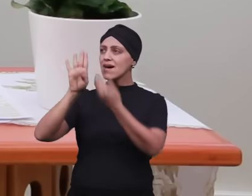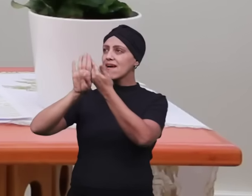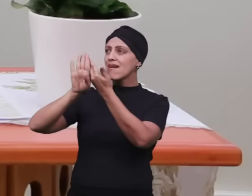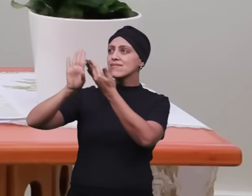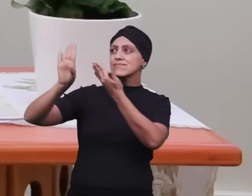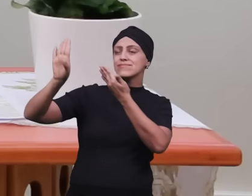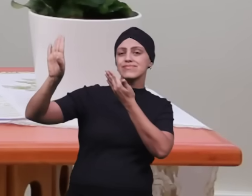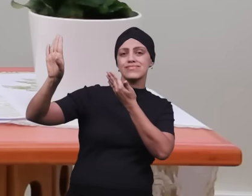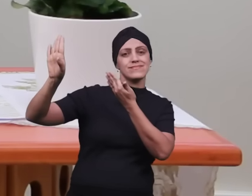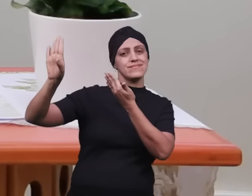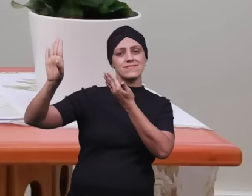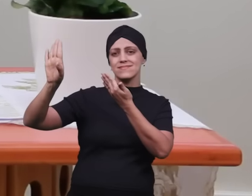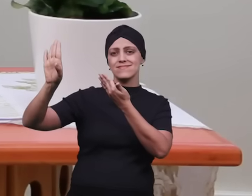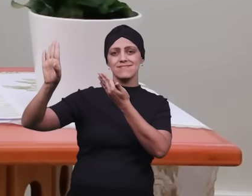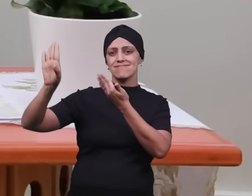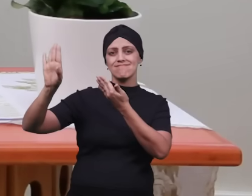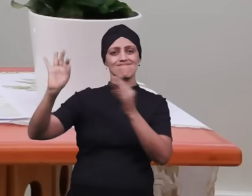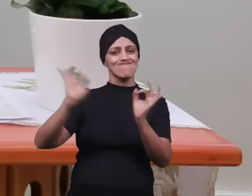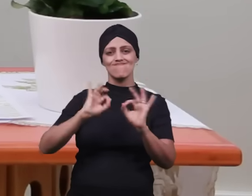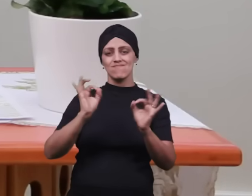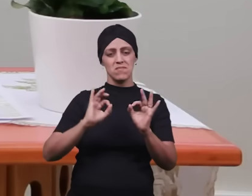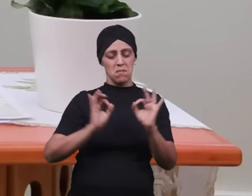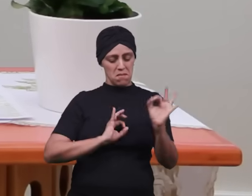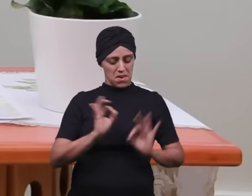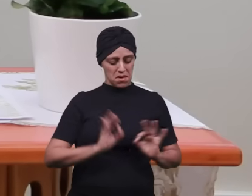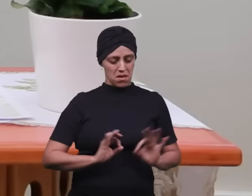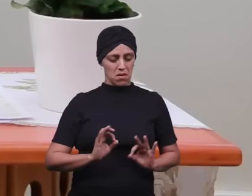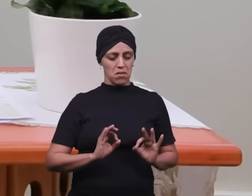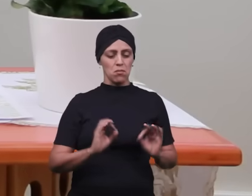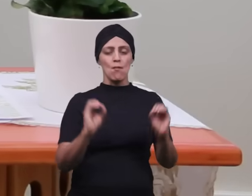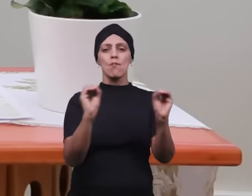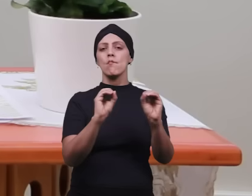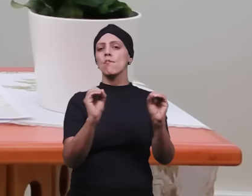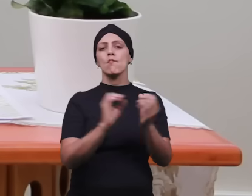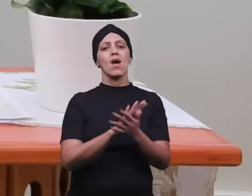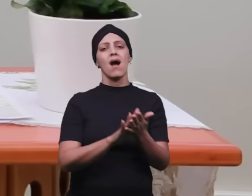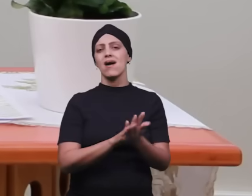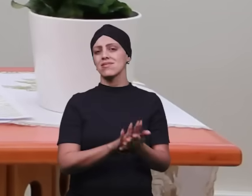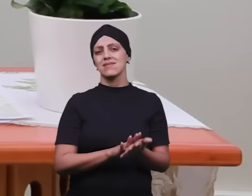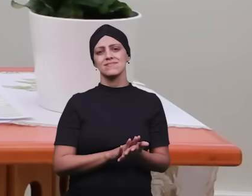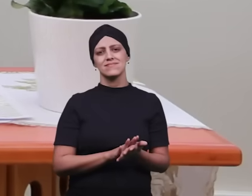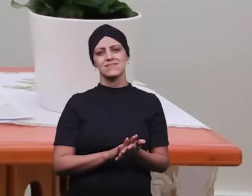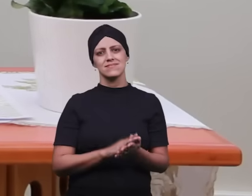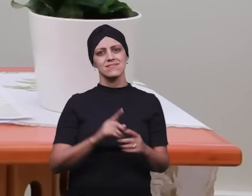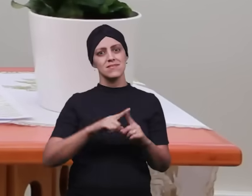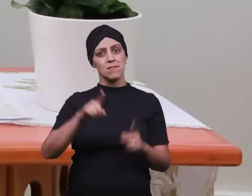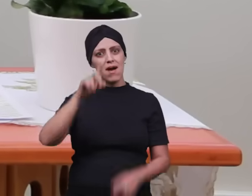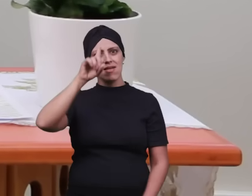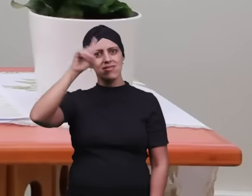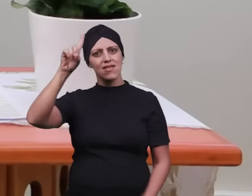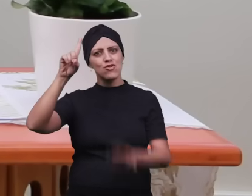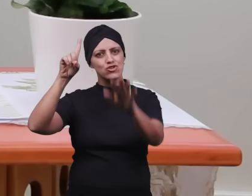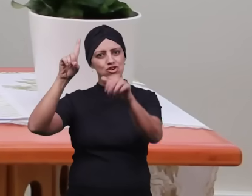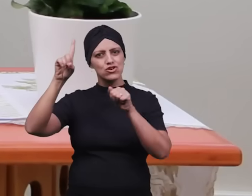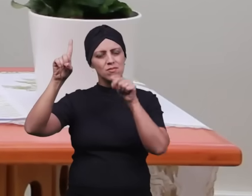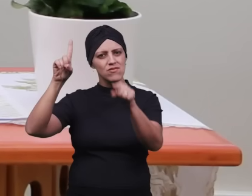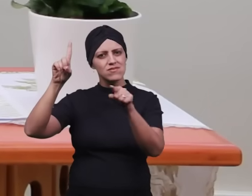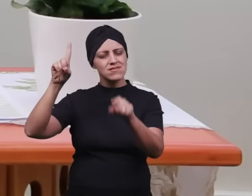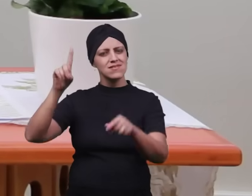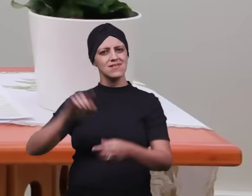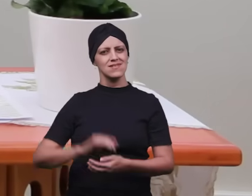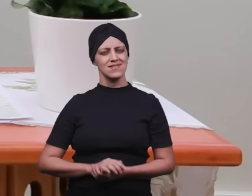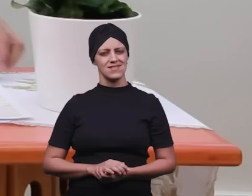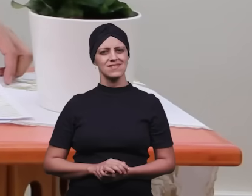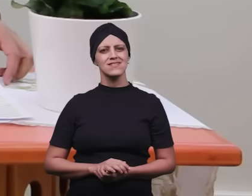Um evangelho que não está o preparando para a vida eterna. Mas Deus está te chamando. Como ele também